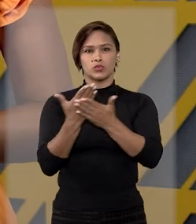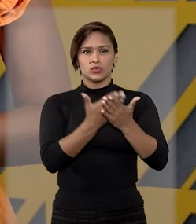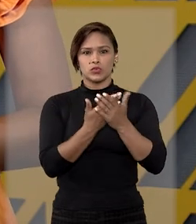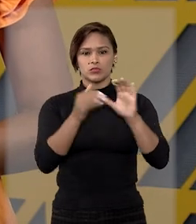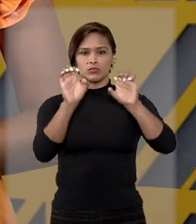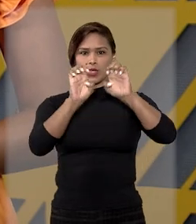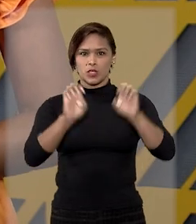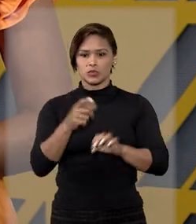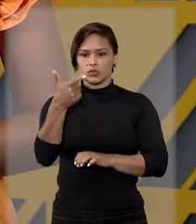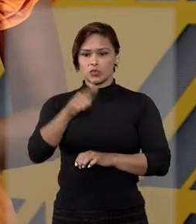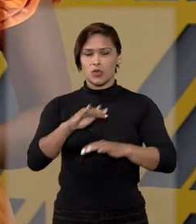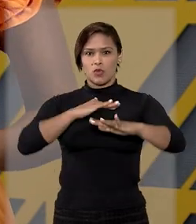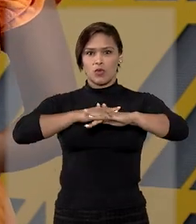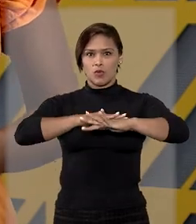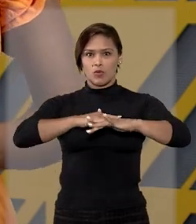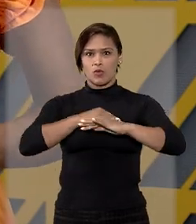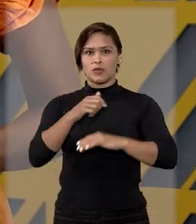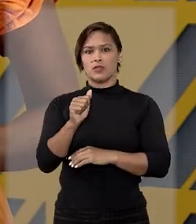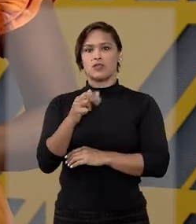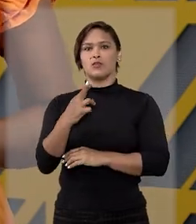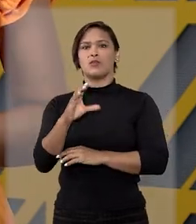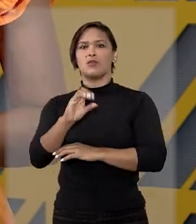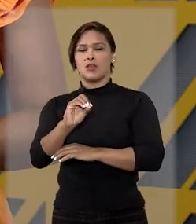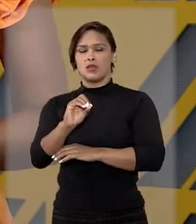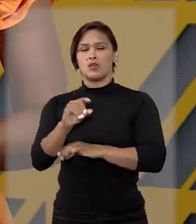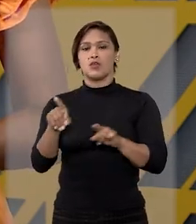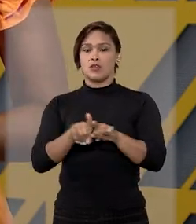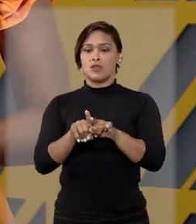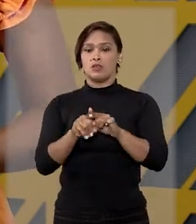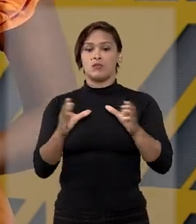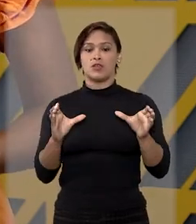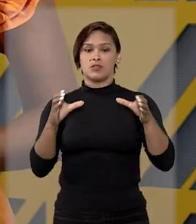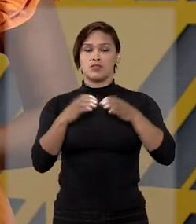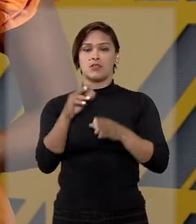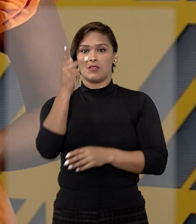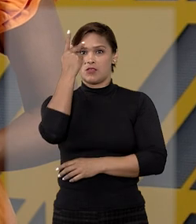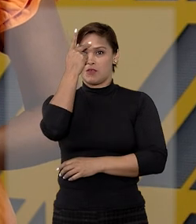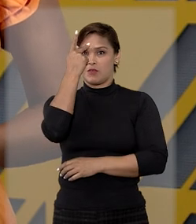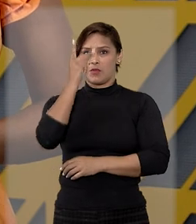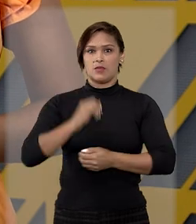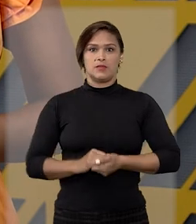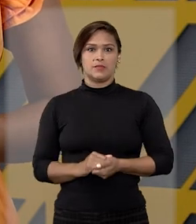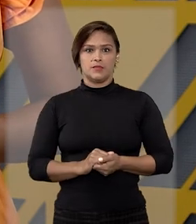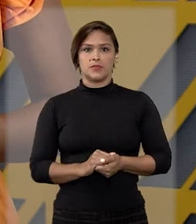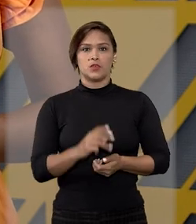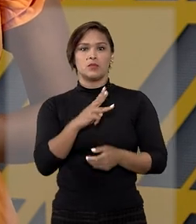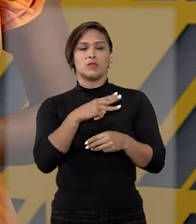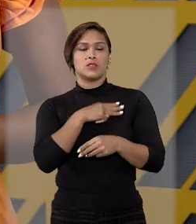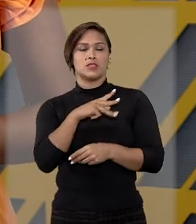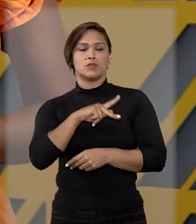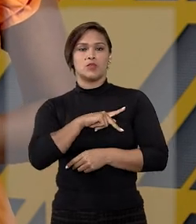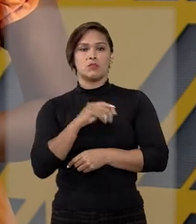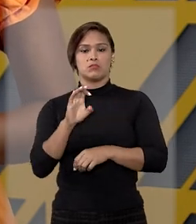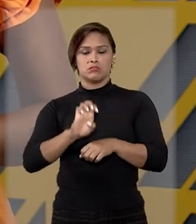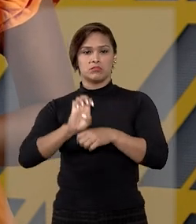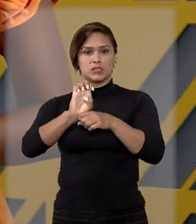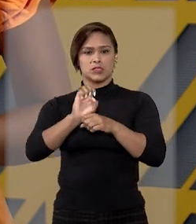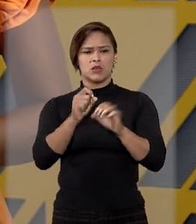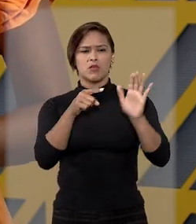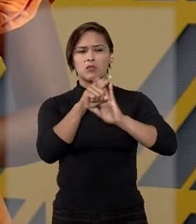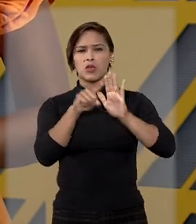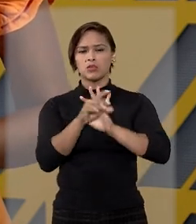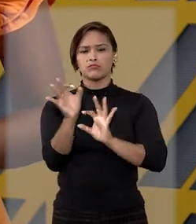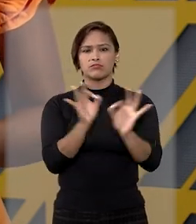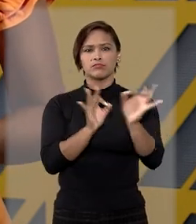de reestruturação urbana do Arco Pinheiros e da região central de São Paulo. O Ministério Público Estadual